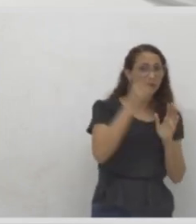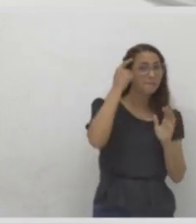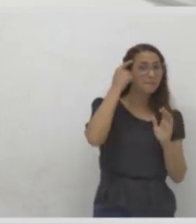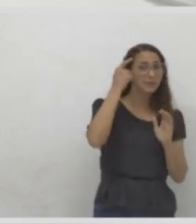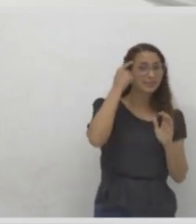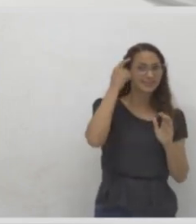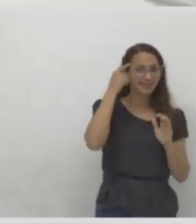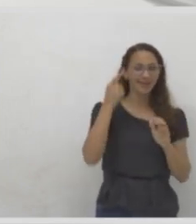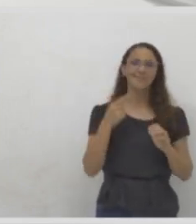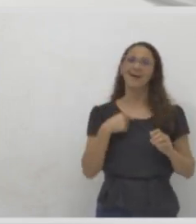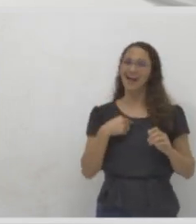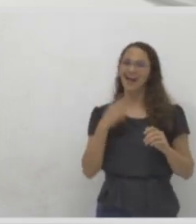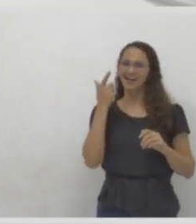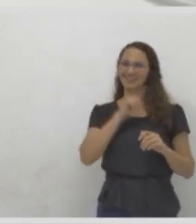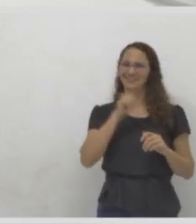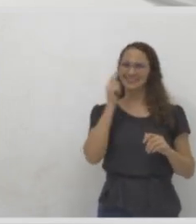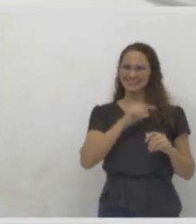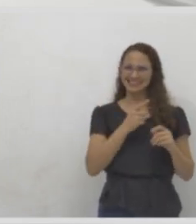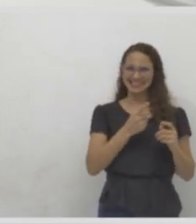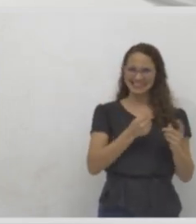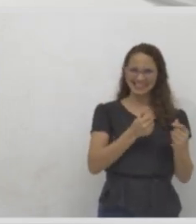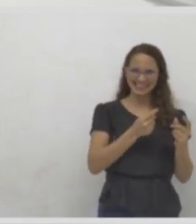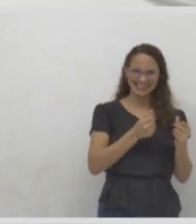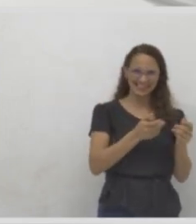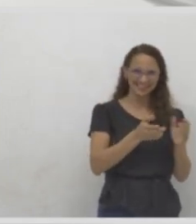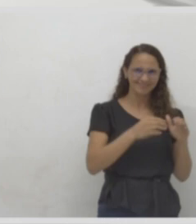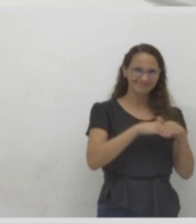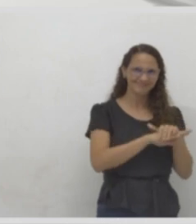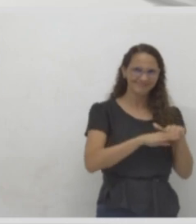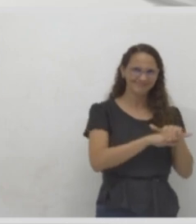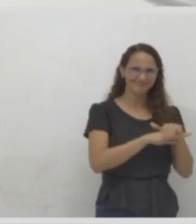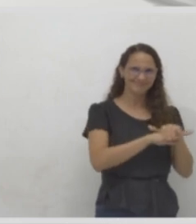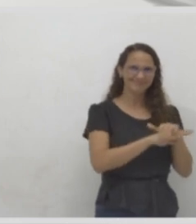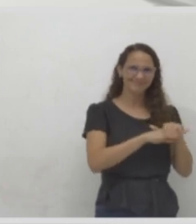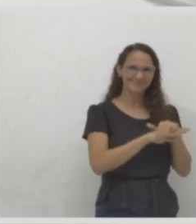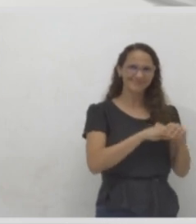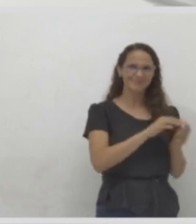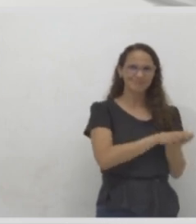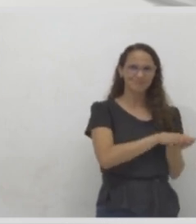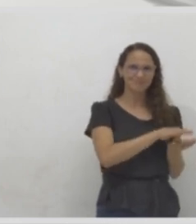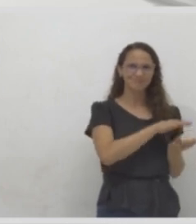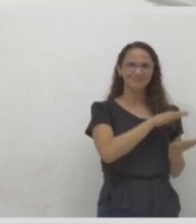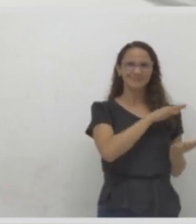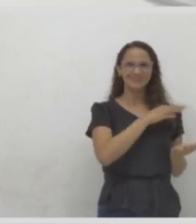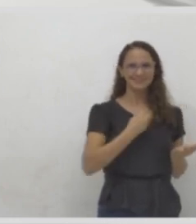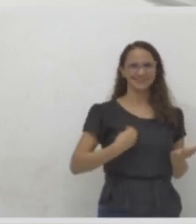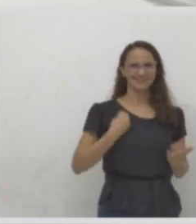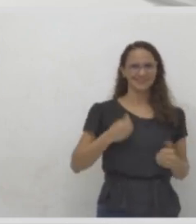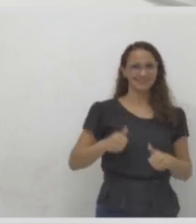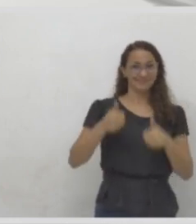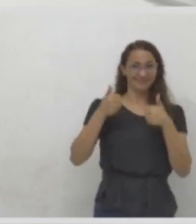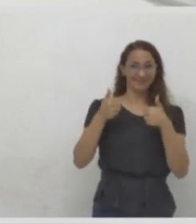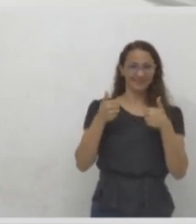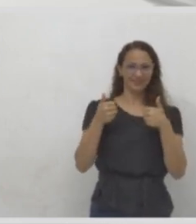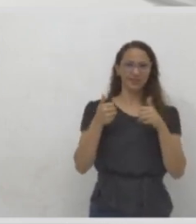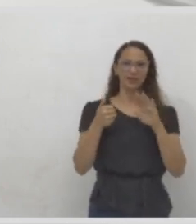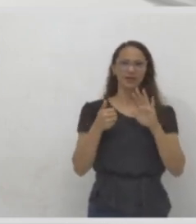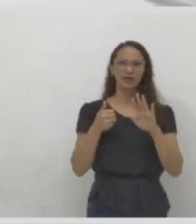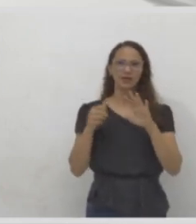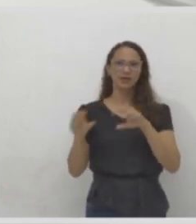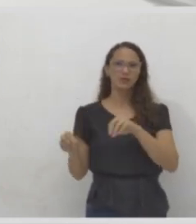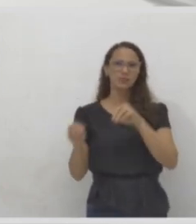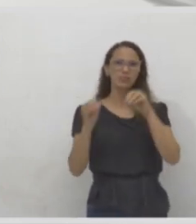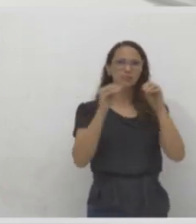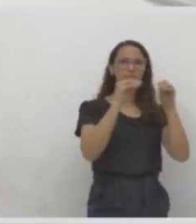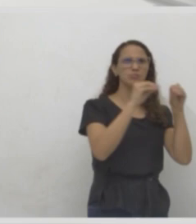conseguir acumular algum dinheiro, tá? E iria conseguir melhorar de vida. Mas só que quando ele chegava aqui na Amazônia, ele esbarrava